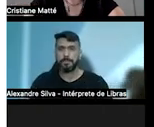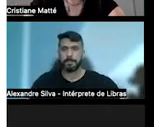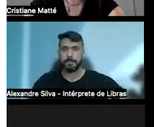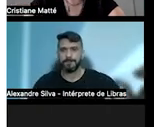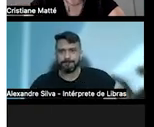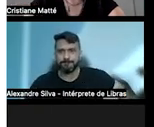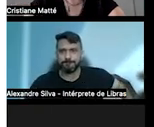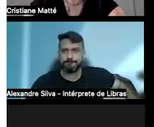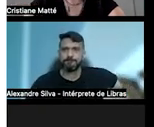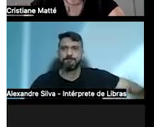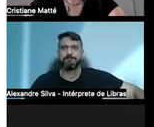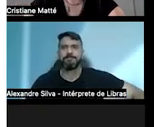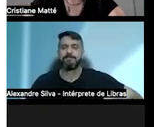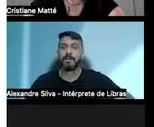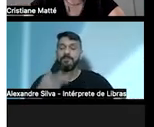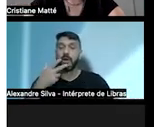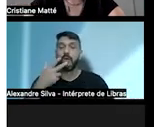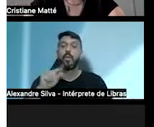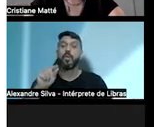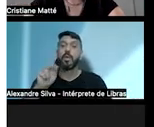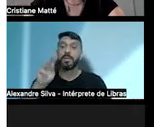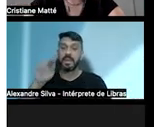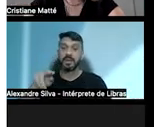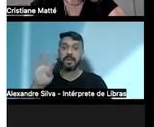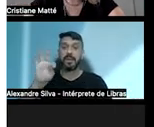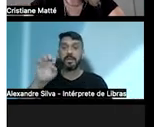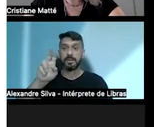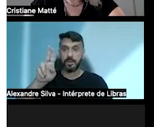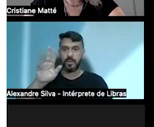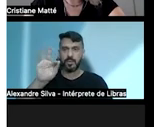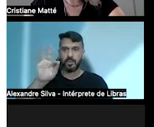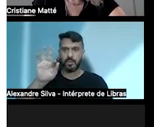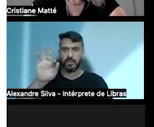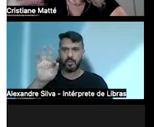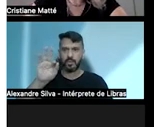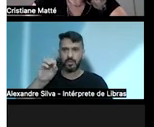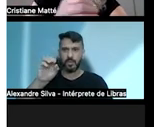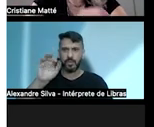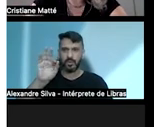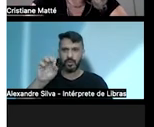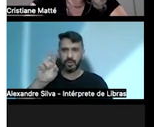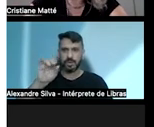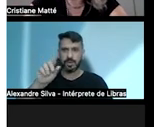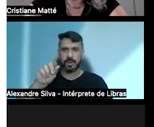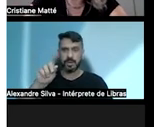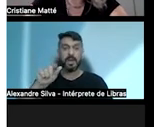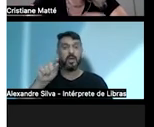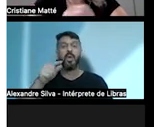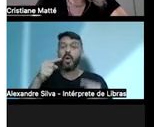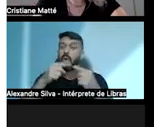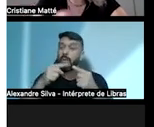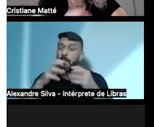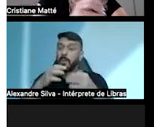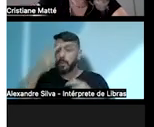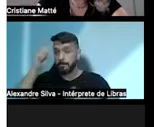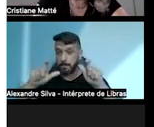filhotes. E o que acontece com a proteína tau fosforilada? Ela está aumentada. Muito similar, então, ao que acontece nos